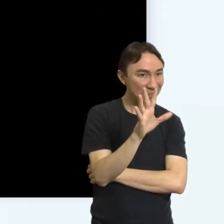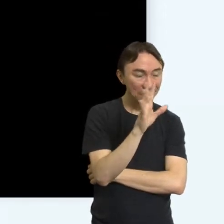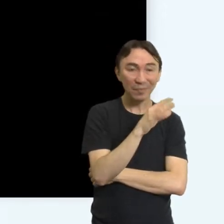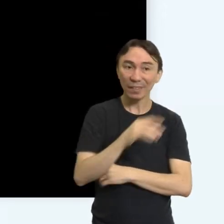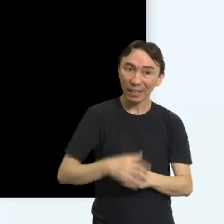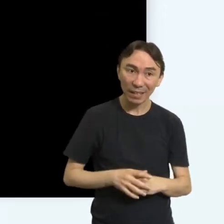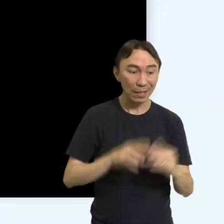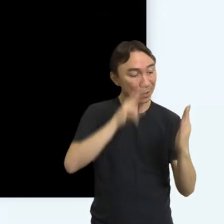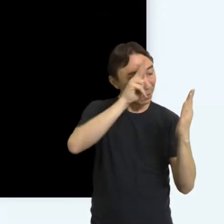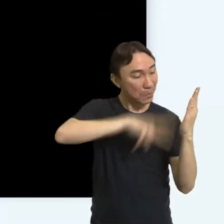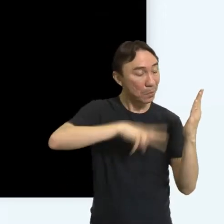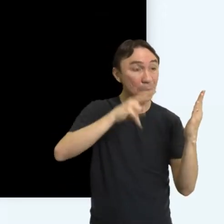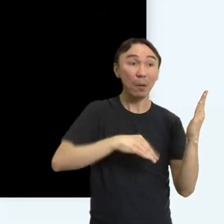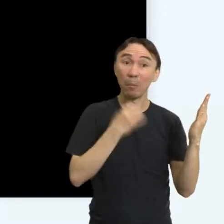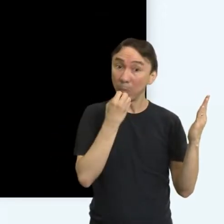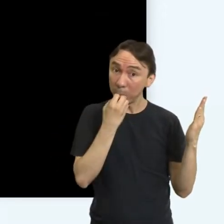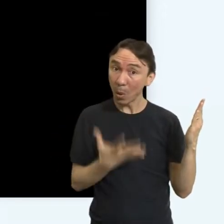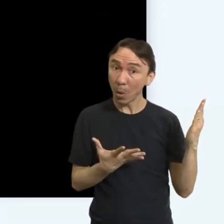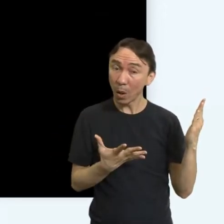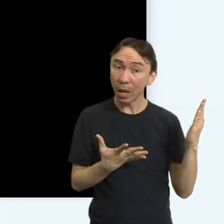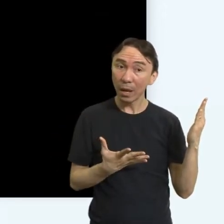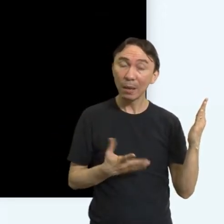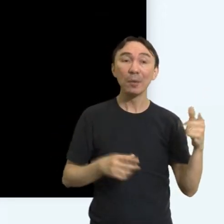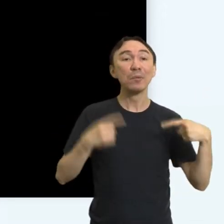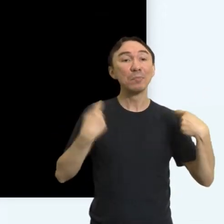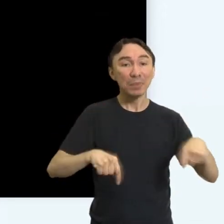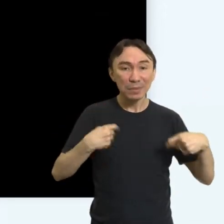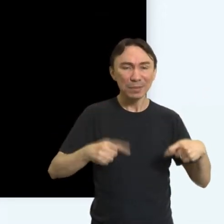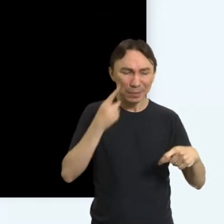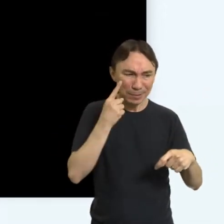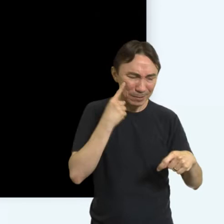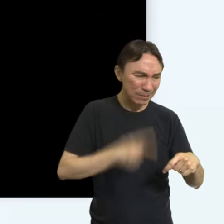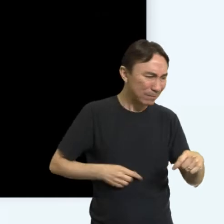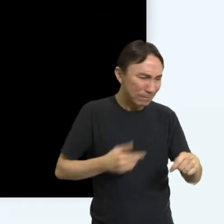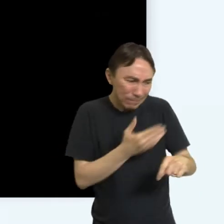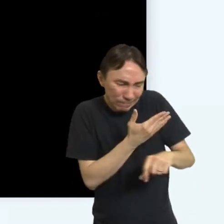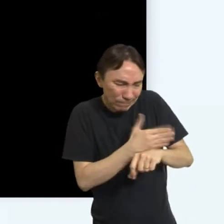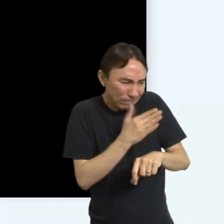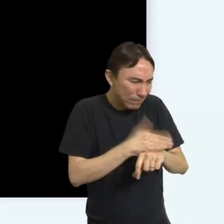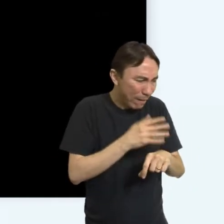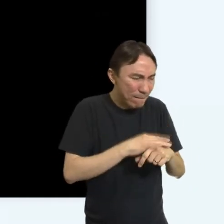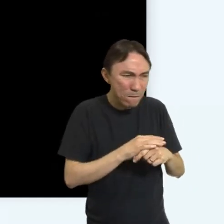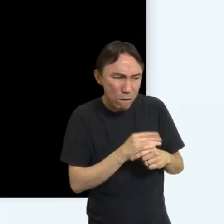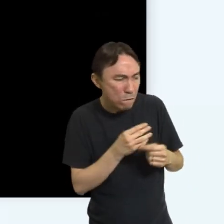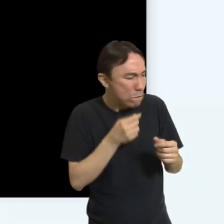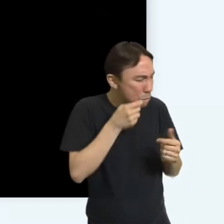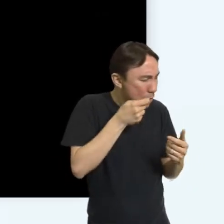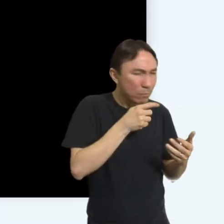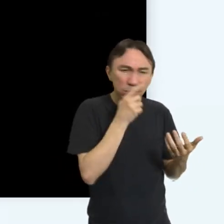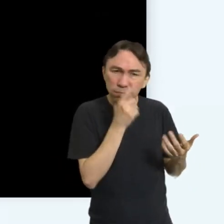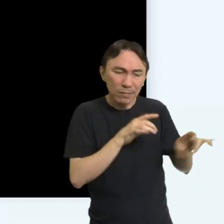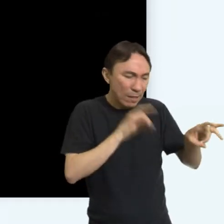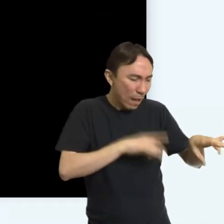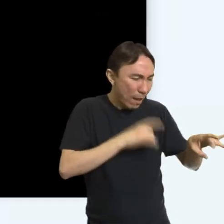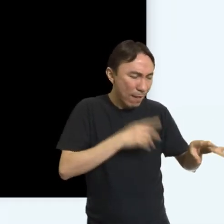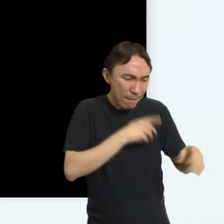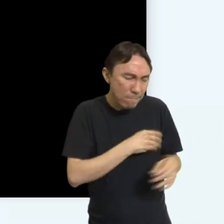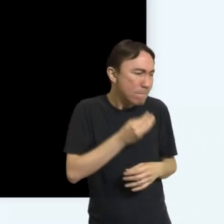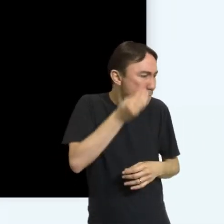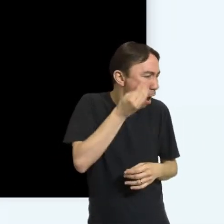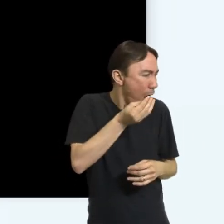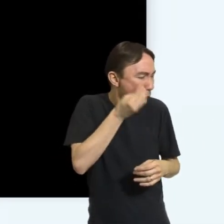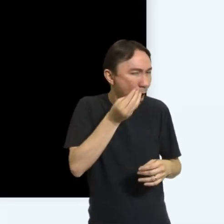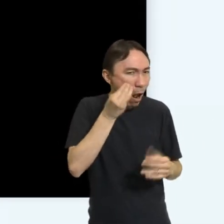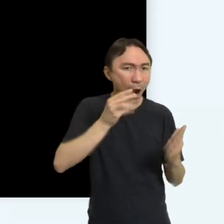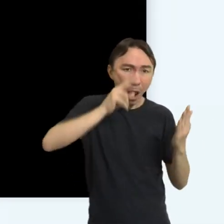Leitura boa é leitura que desafia nossas técnicas de antecipação. Por isso que é tão importante ler